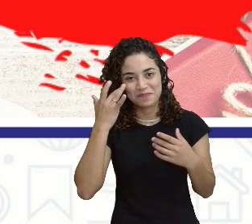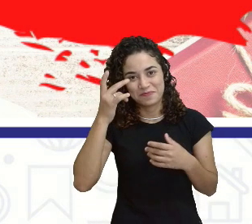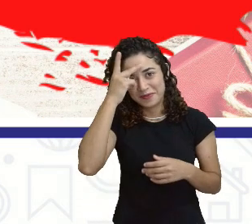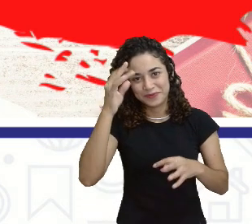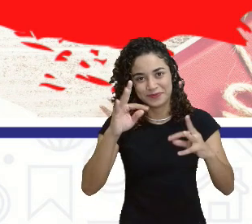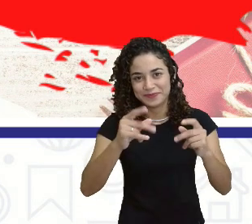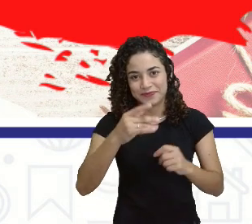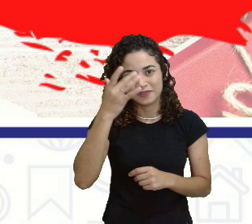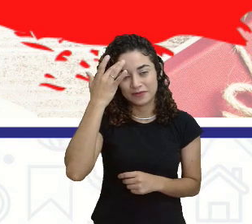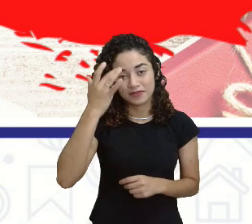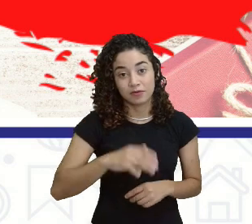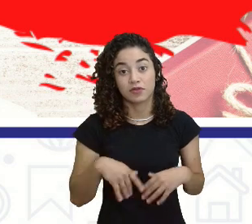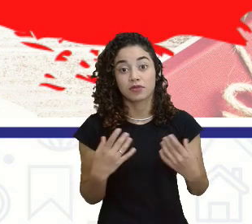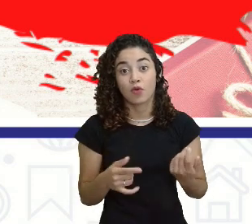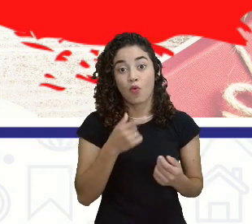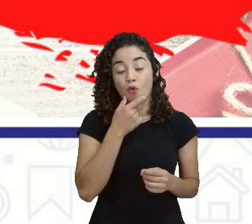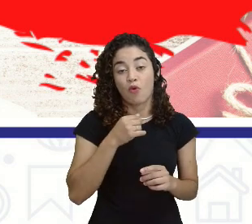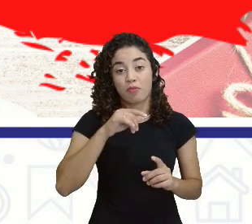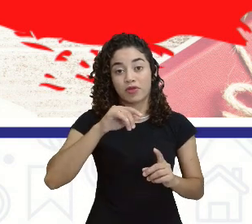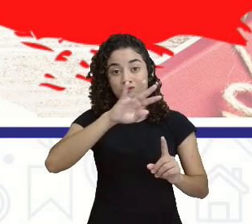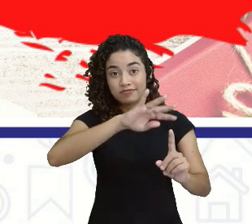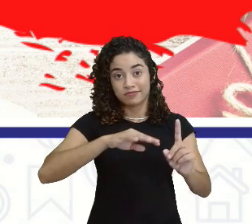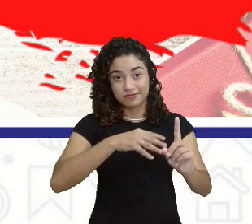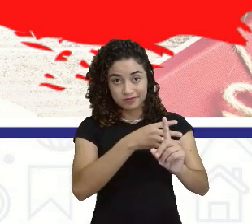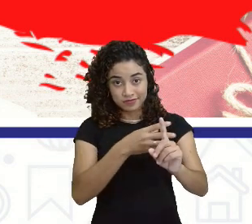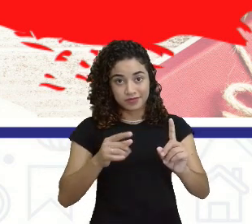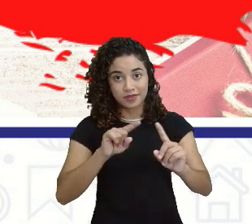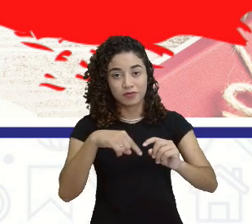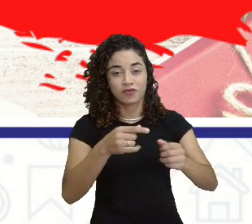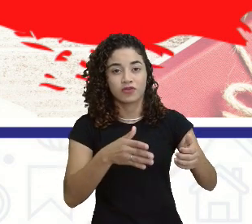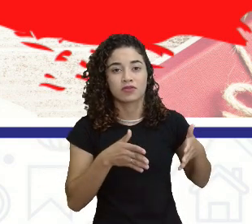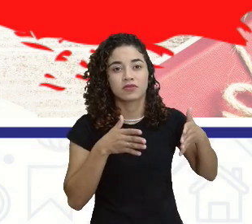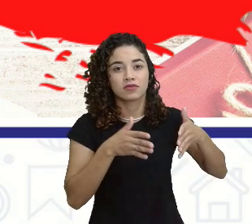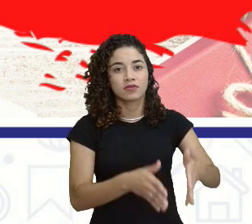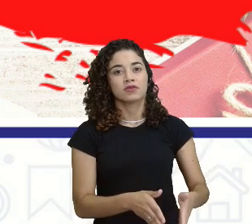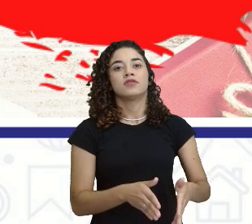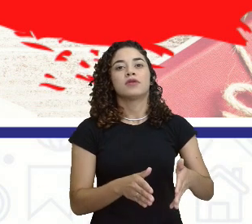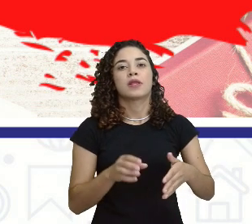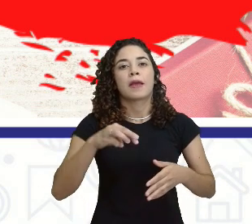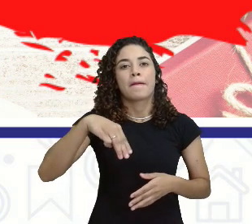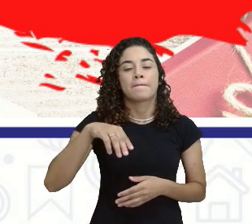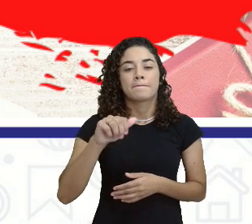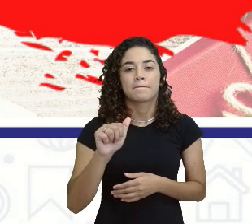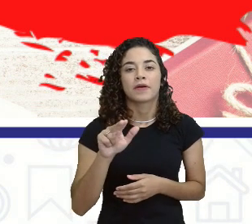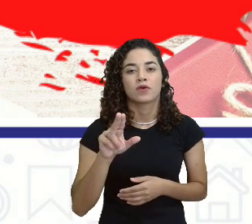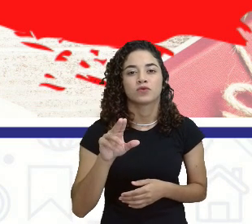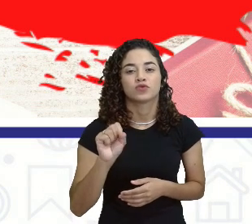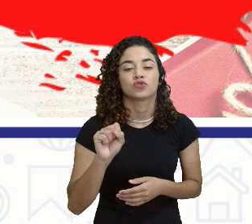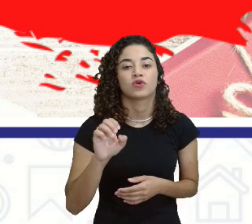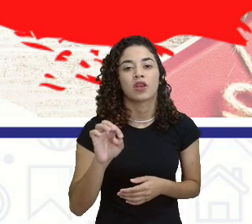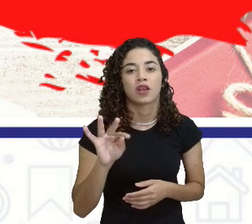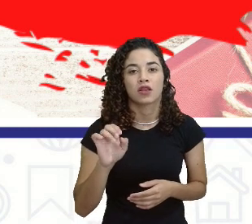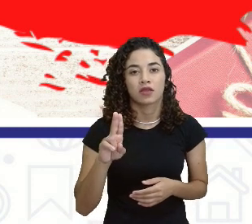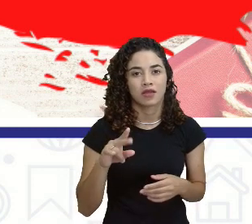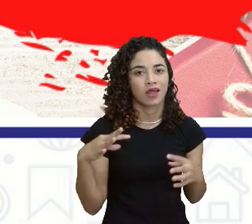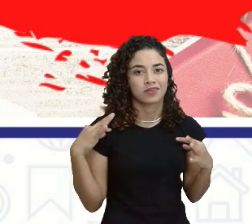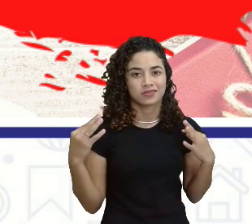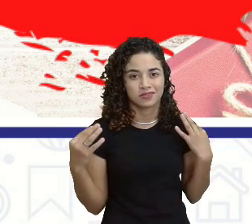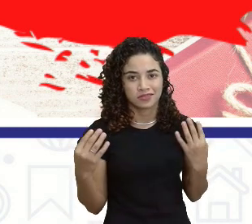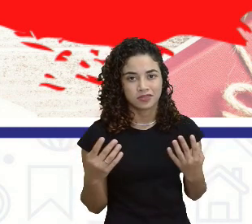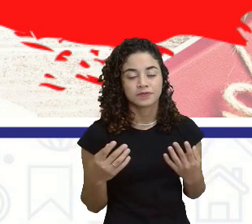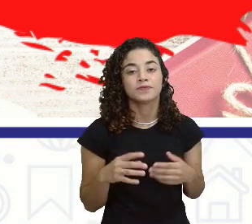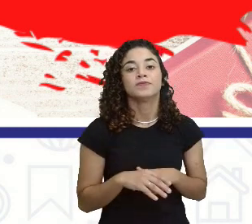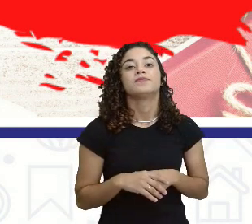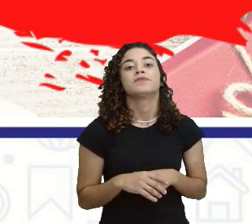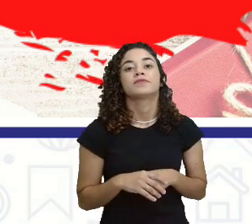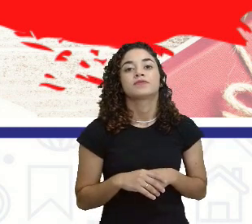foi homenageado e foi enterrado em um mausoléu artístico, né? Se tornou um local de peregrinação. É comum a gente ver na